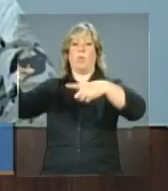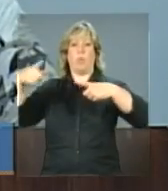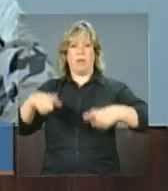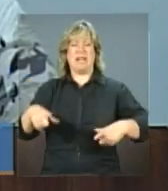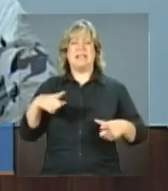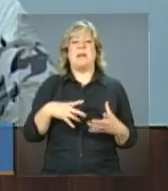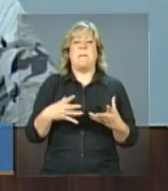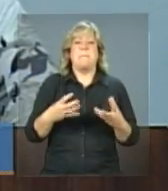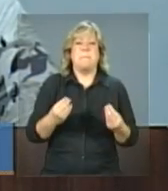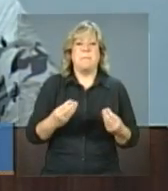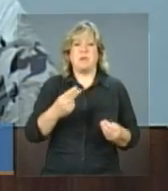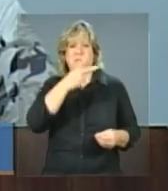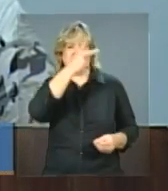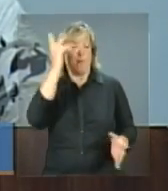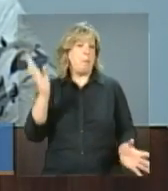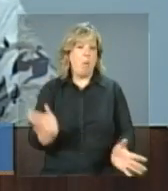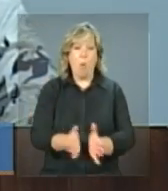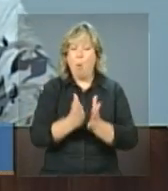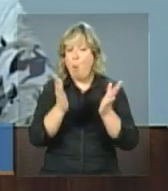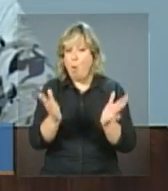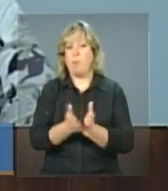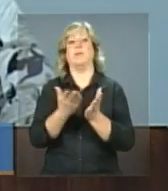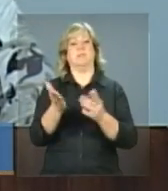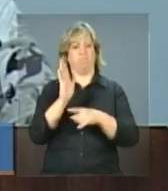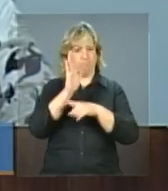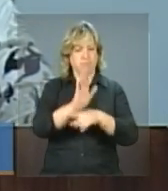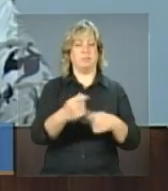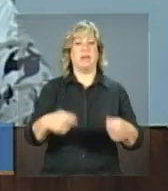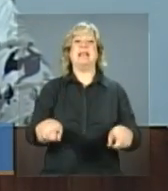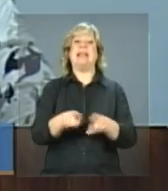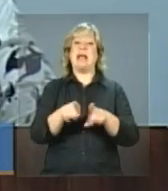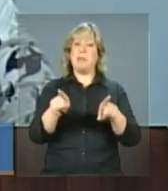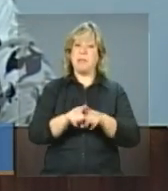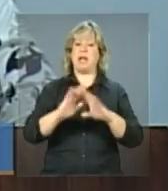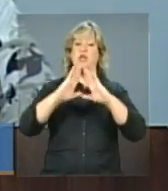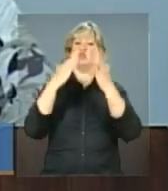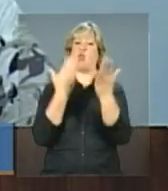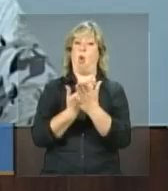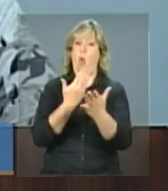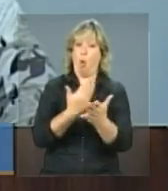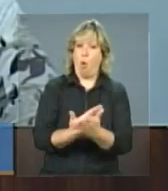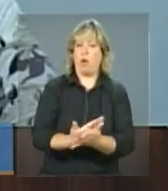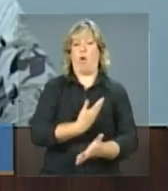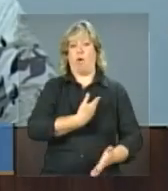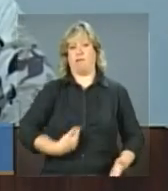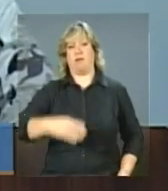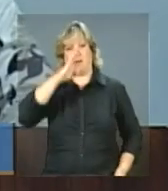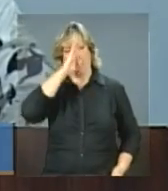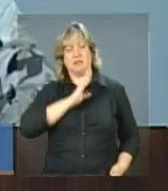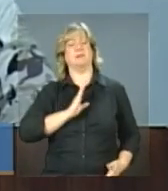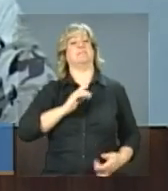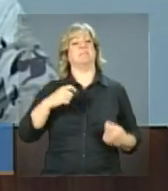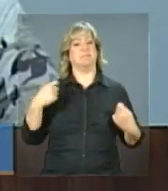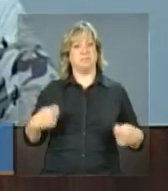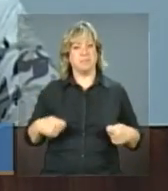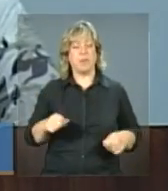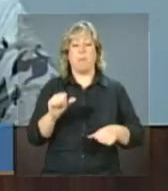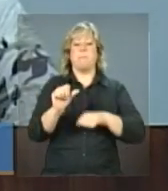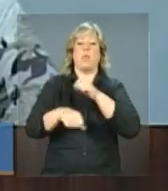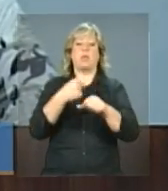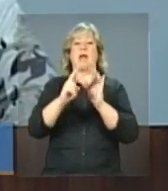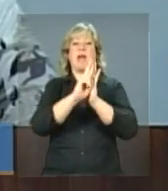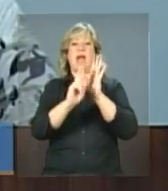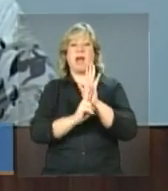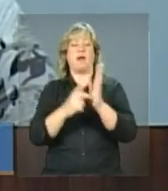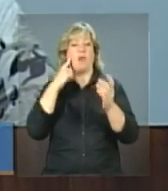concentram a população extremamente pobre. A rede de educação também, hoje, modifica critérios para ampliação, por